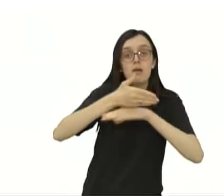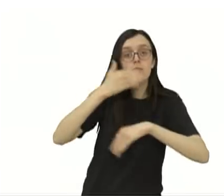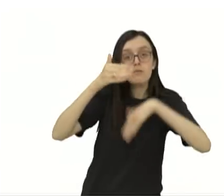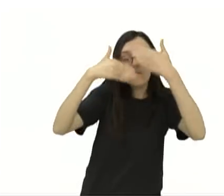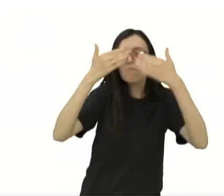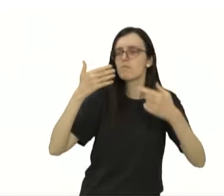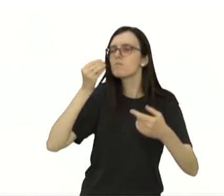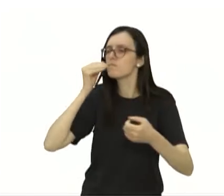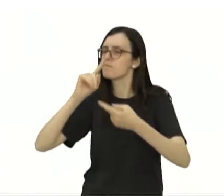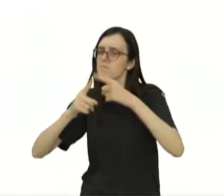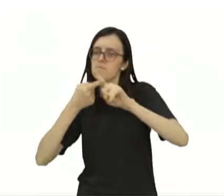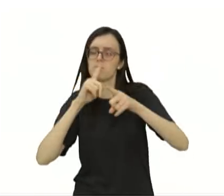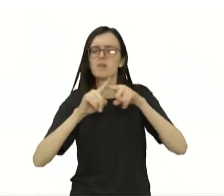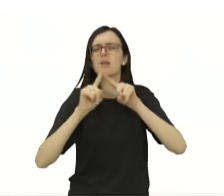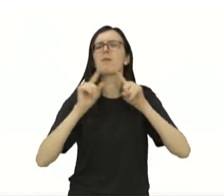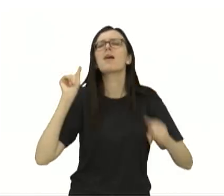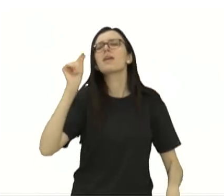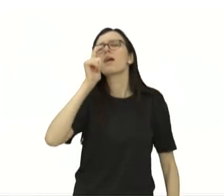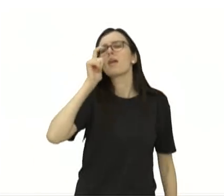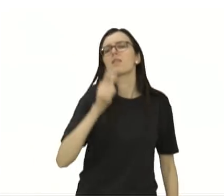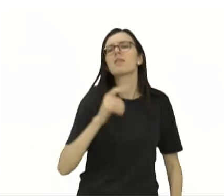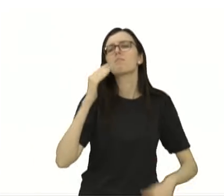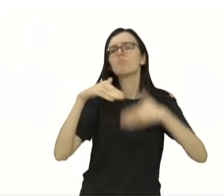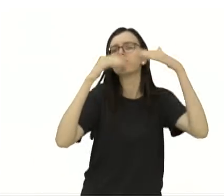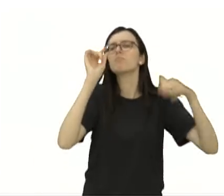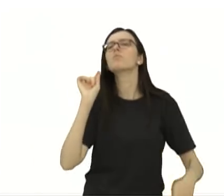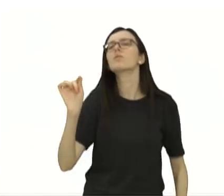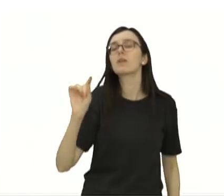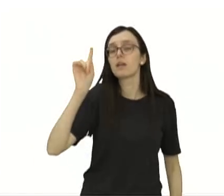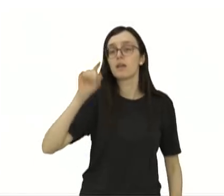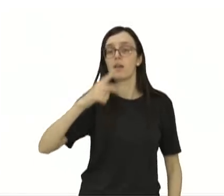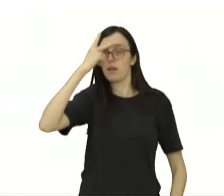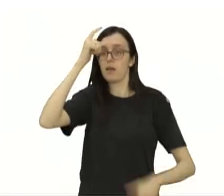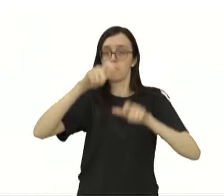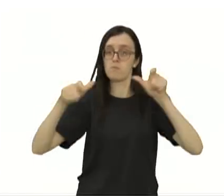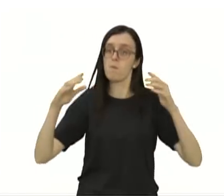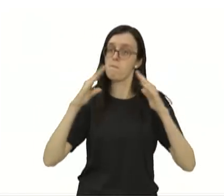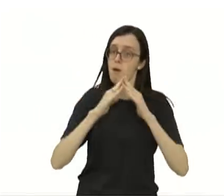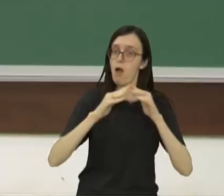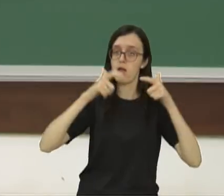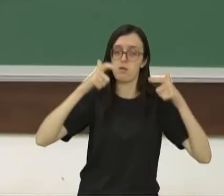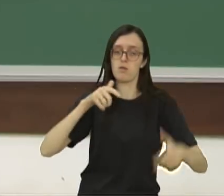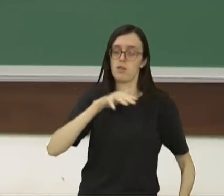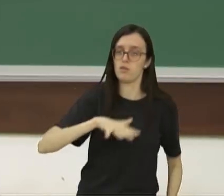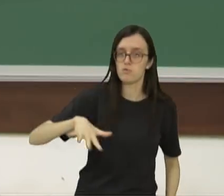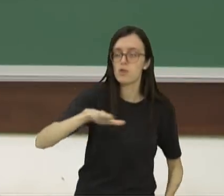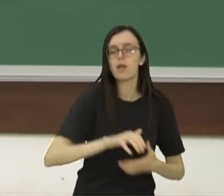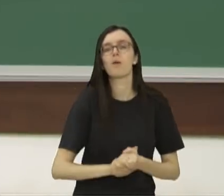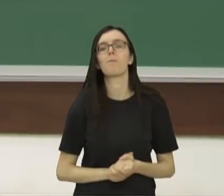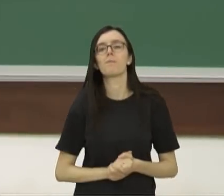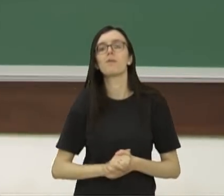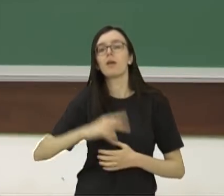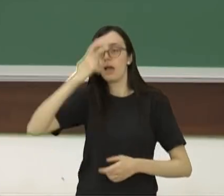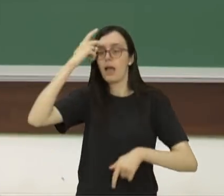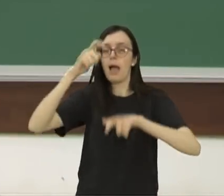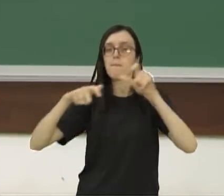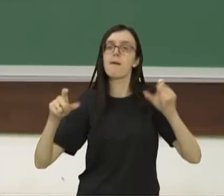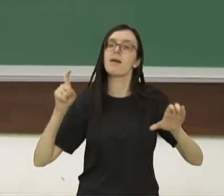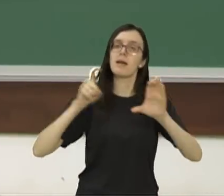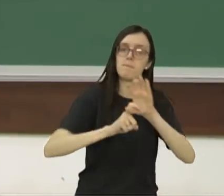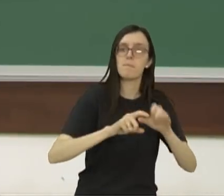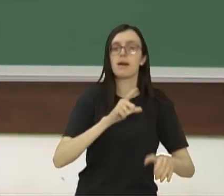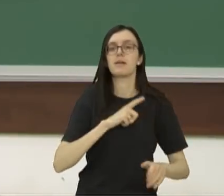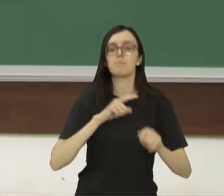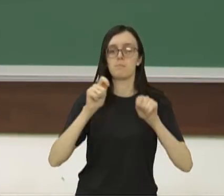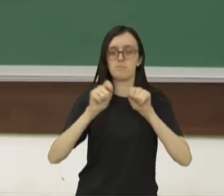desenvolvimento. Quem que se interessa pelo desenvolvimento? As pessoas que moram na região, as pessoas que dependem, né,